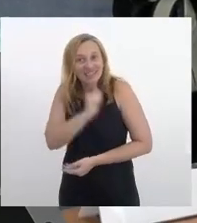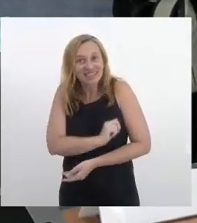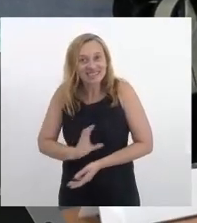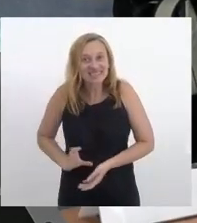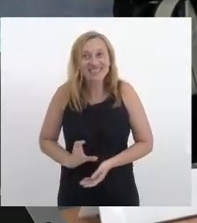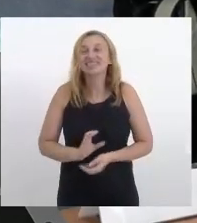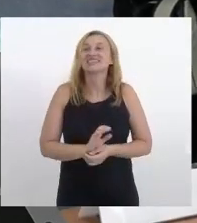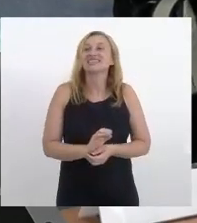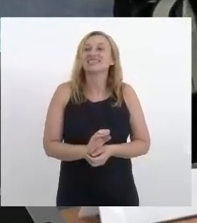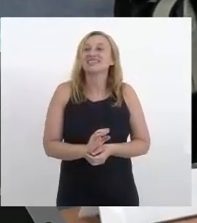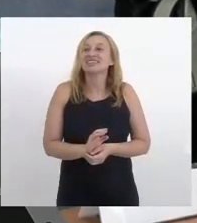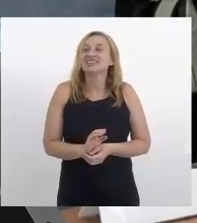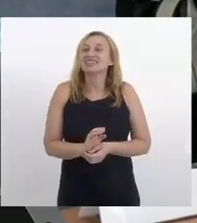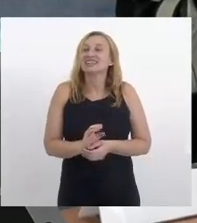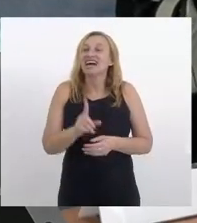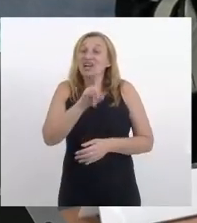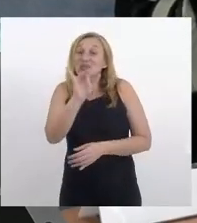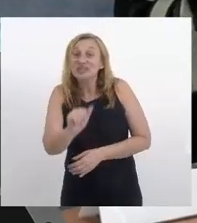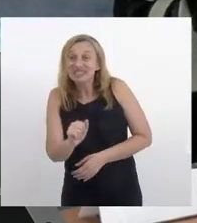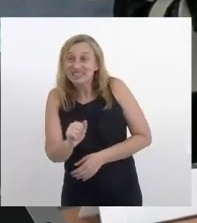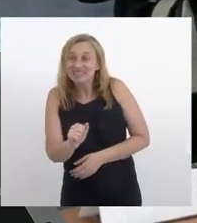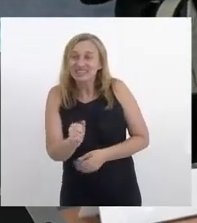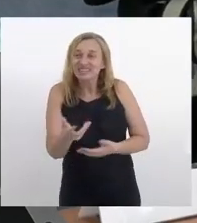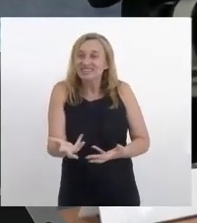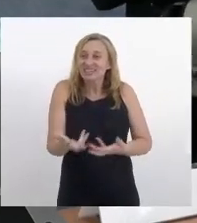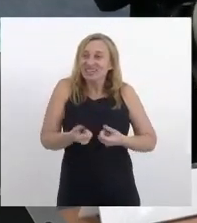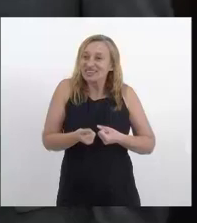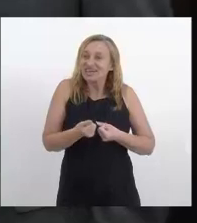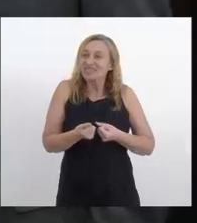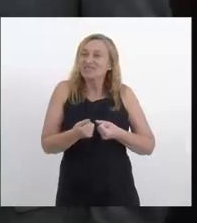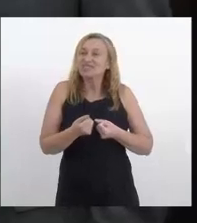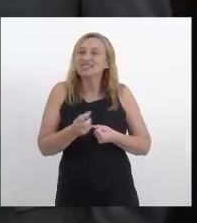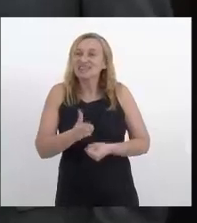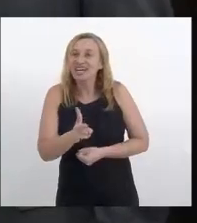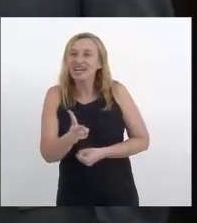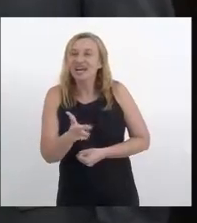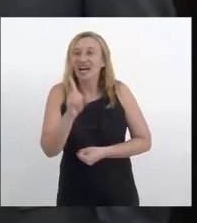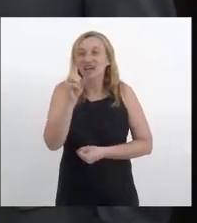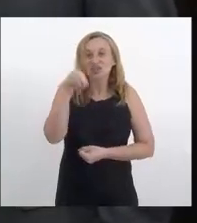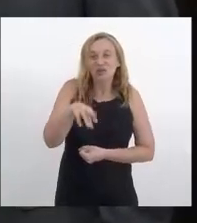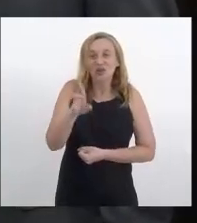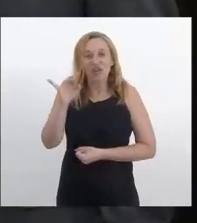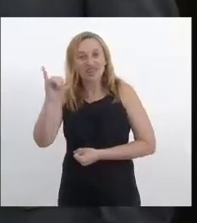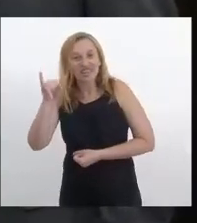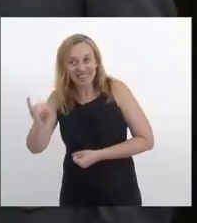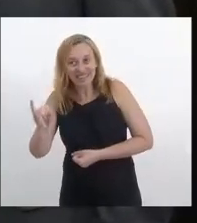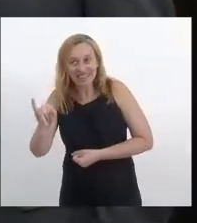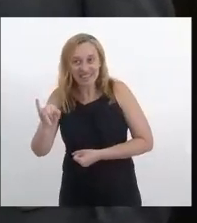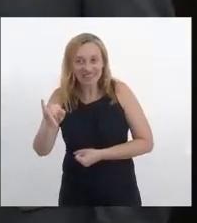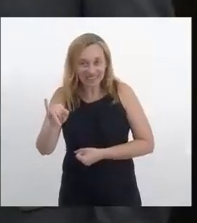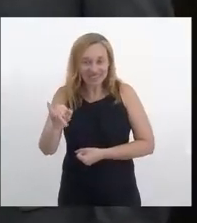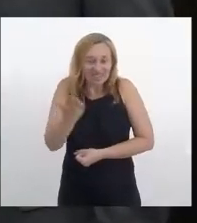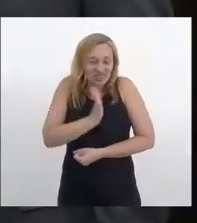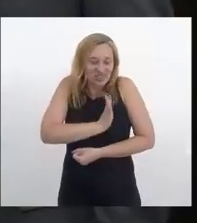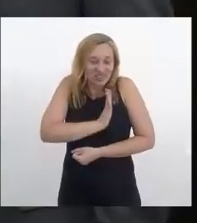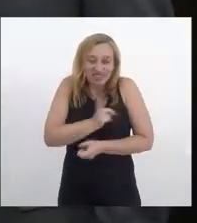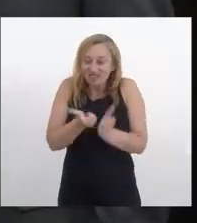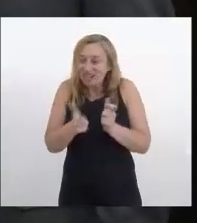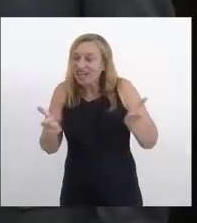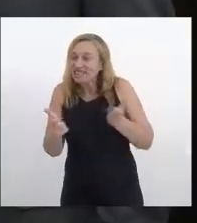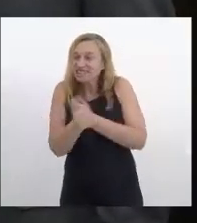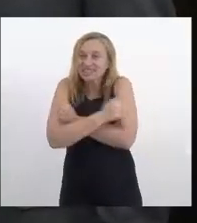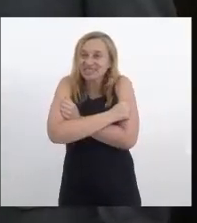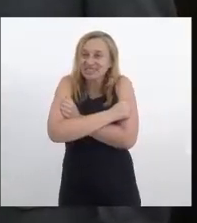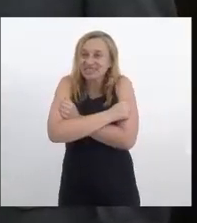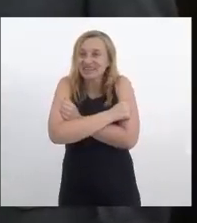Siciliano, a Luzia Lacerda, que nos acolhe sempre, a Dom Orani, com sua gente desse coração enorme que nos abraça